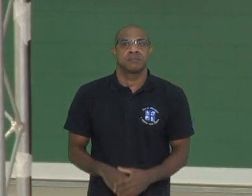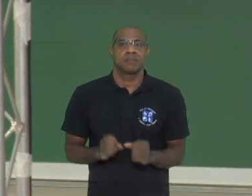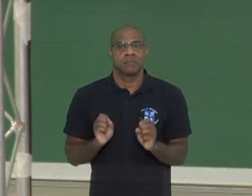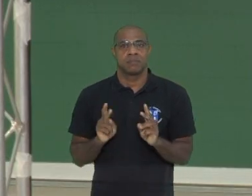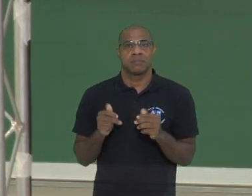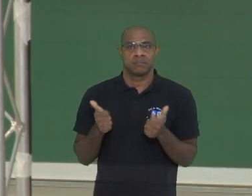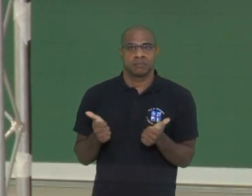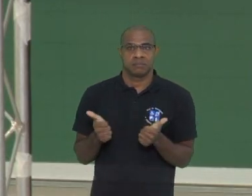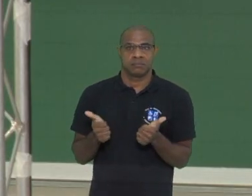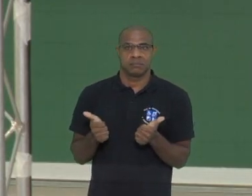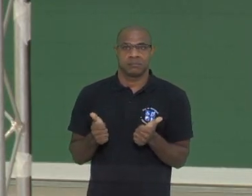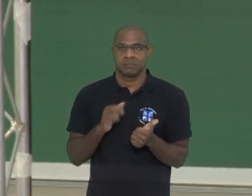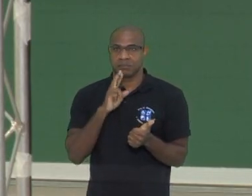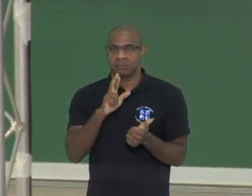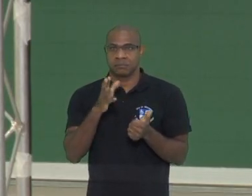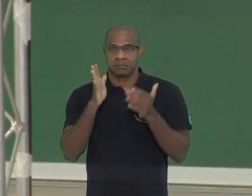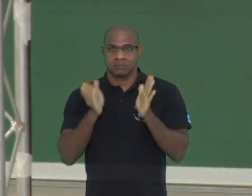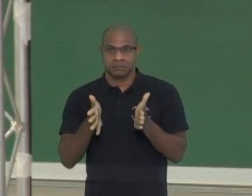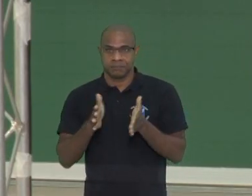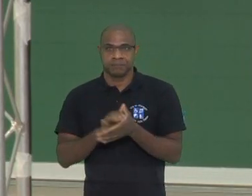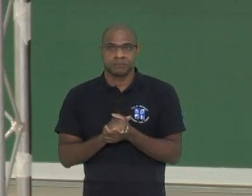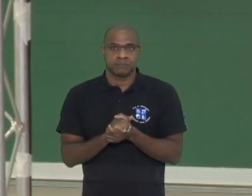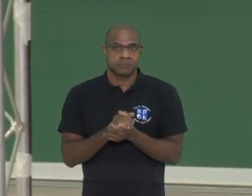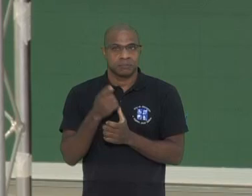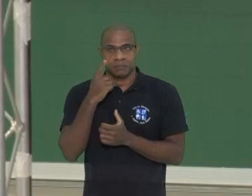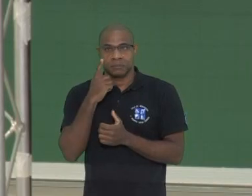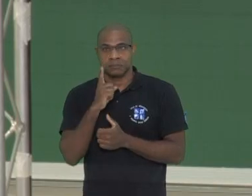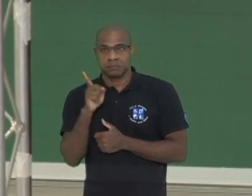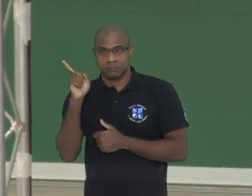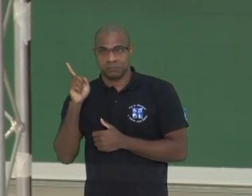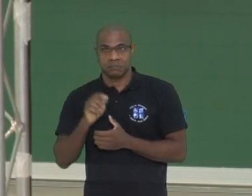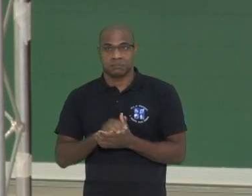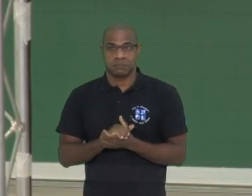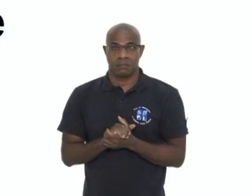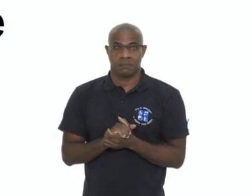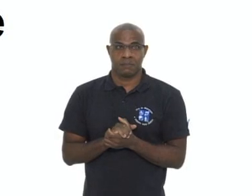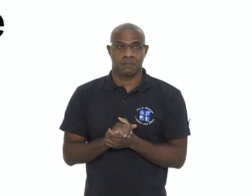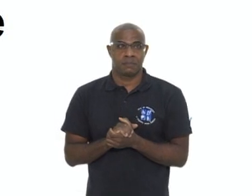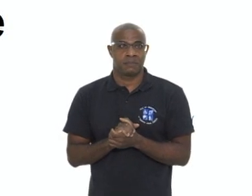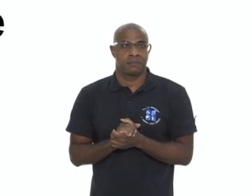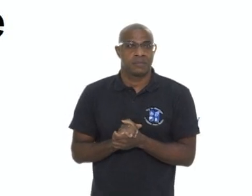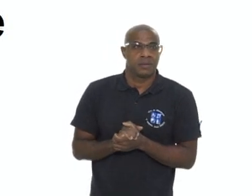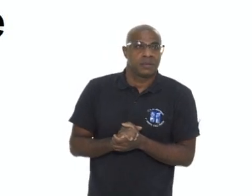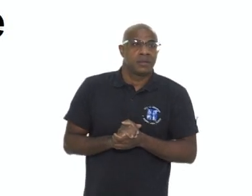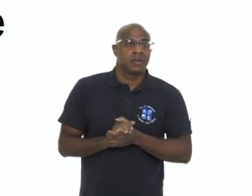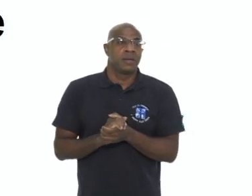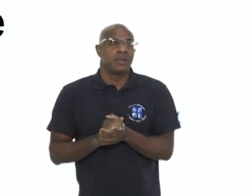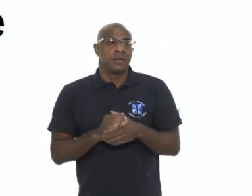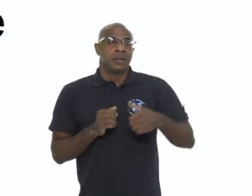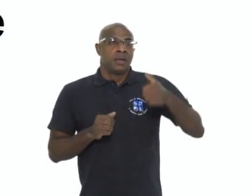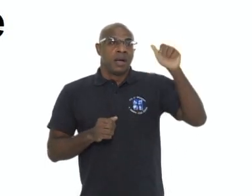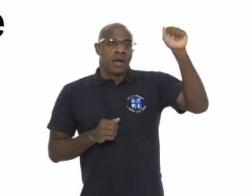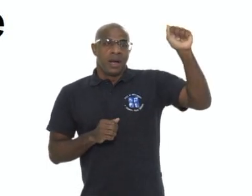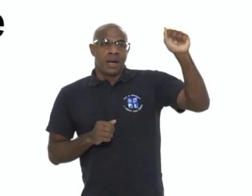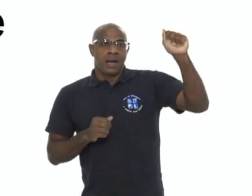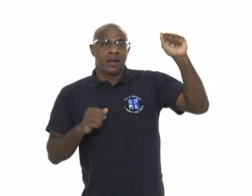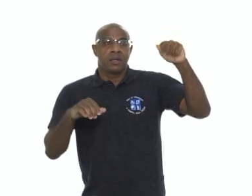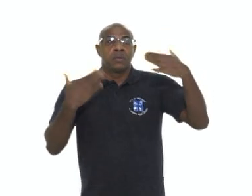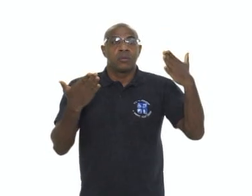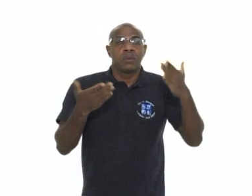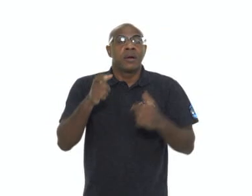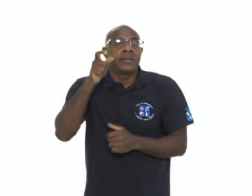Tudo certo? Respondido? Vamos ver. O motim foi delatado por um dos participantes. Quem foi o interesse